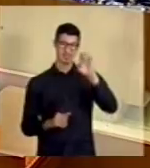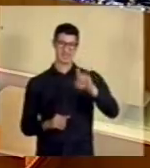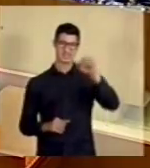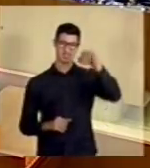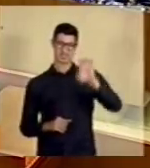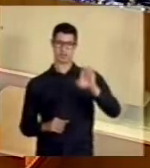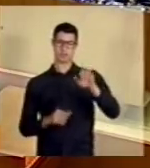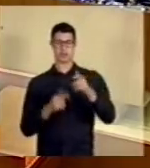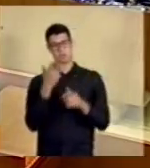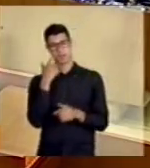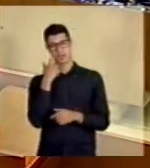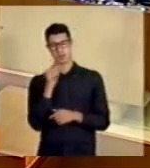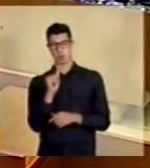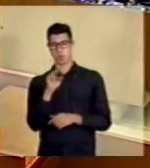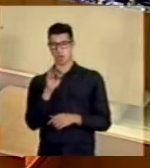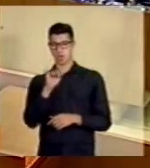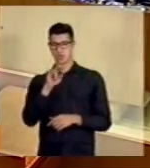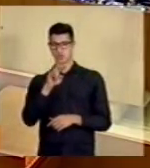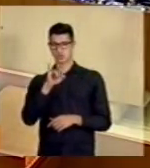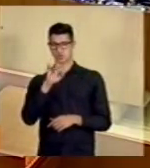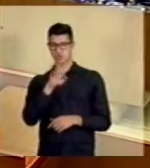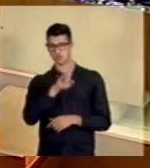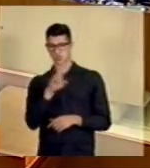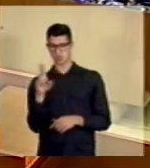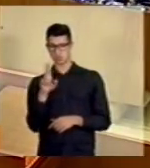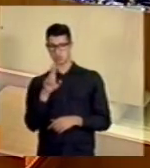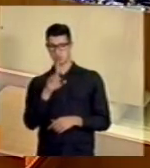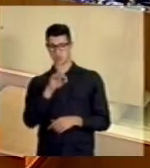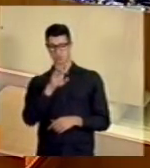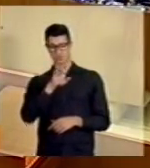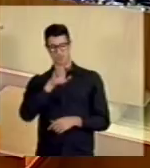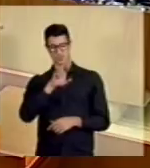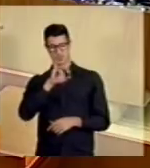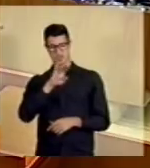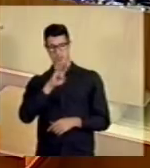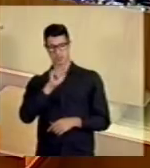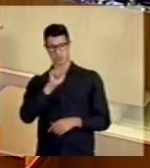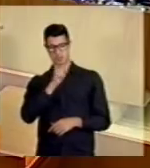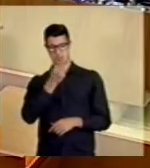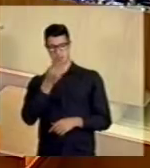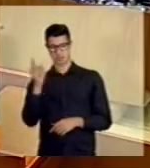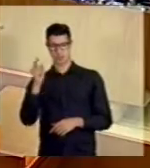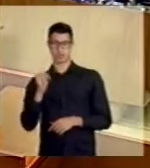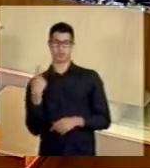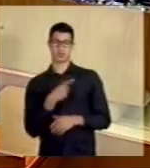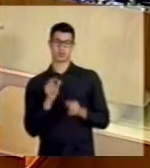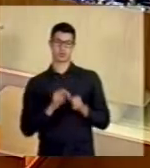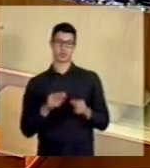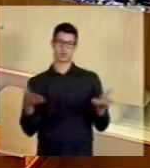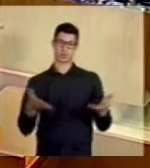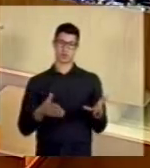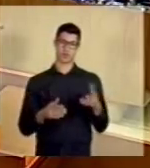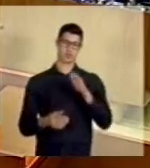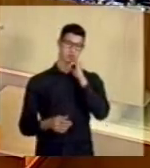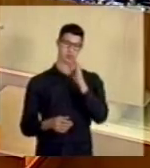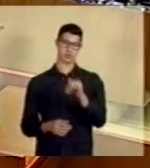dispositivos mediante uma atividade que se chama de delibação. É isso que nós faremos aqui neste plenário. E